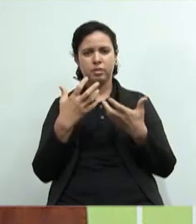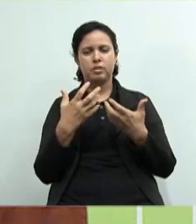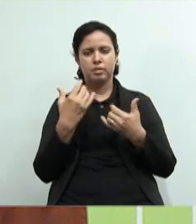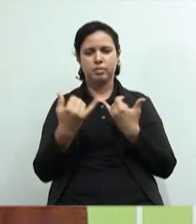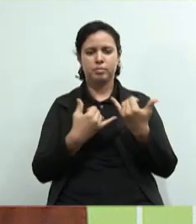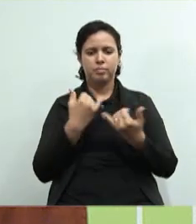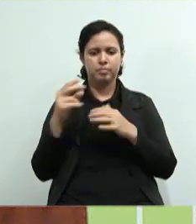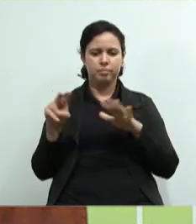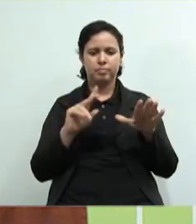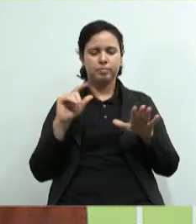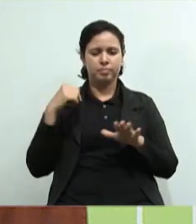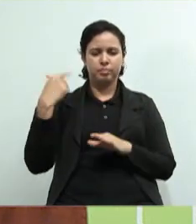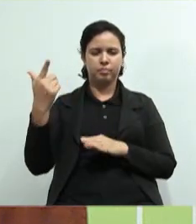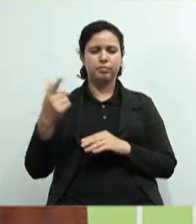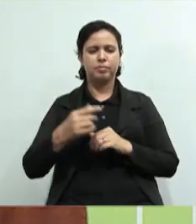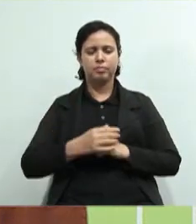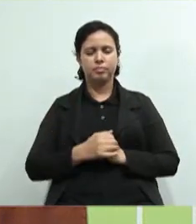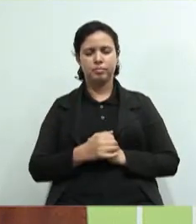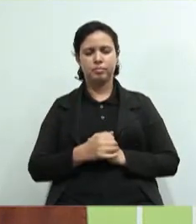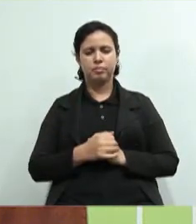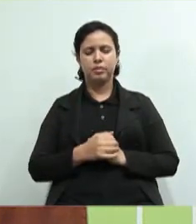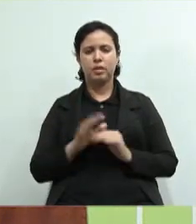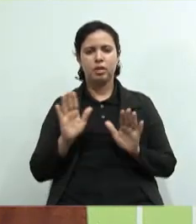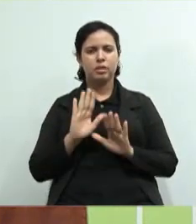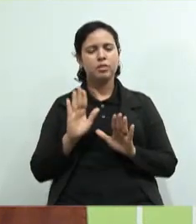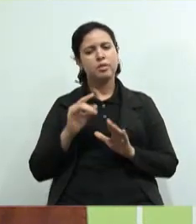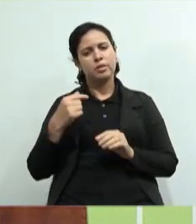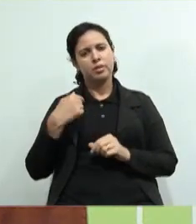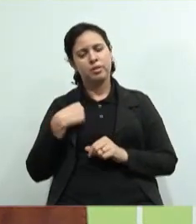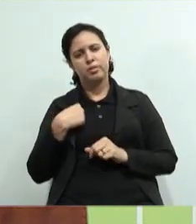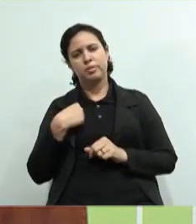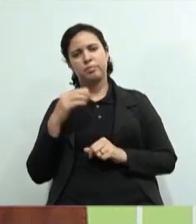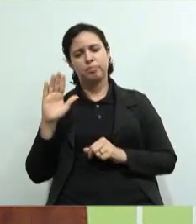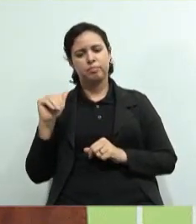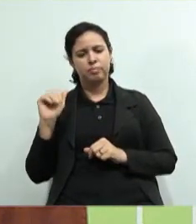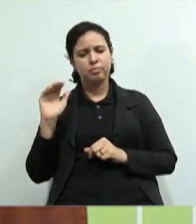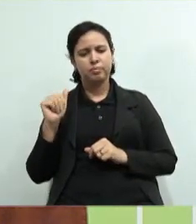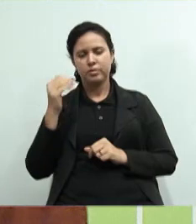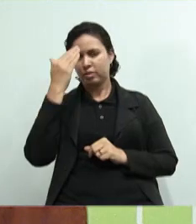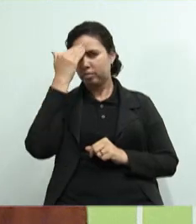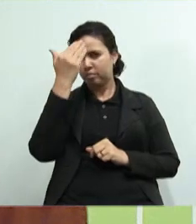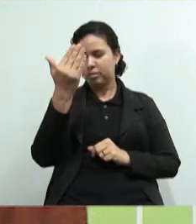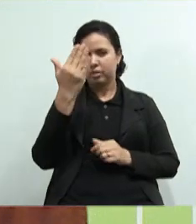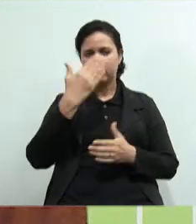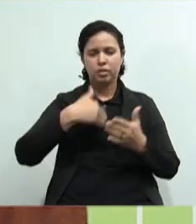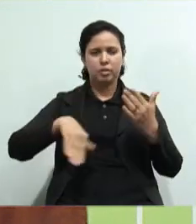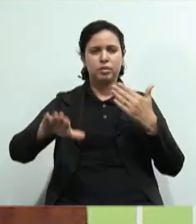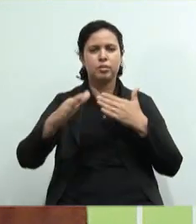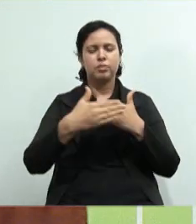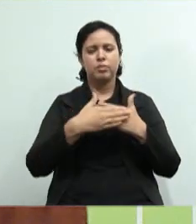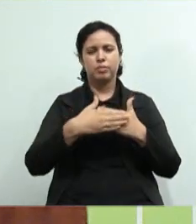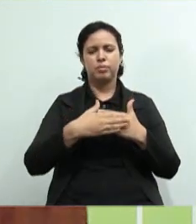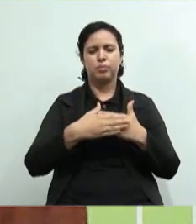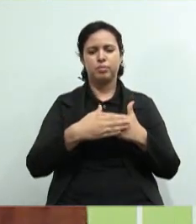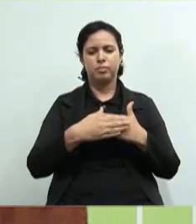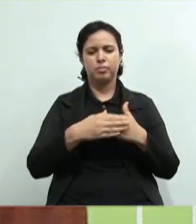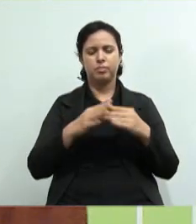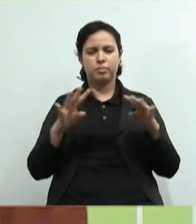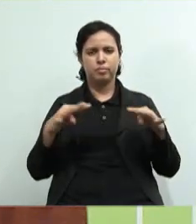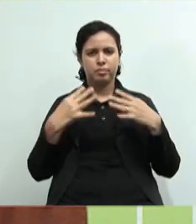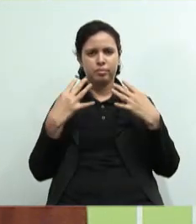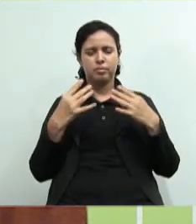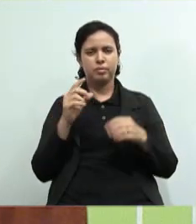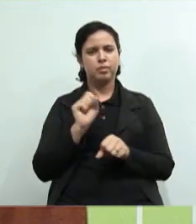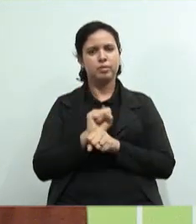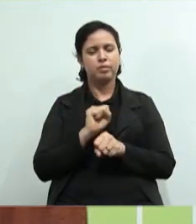na aula que vem, tá bom? Eu vou me despedindo por aqui. Muito obrigada pela participação e